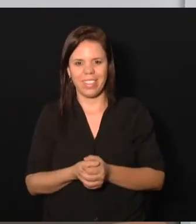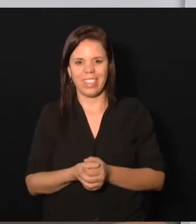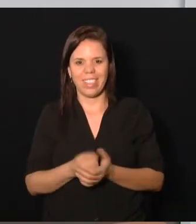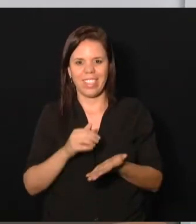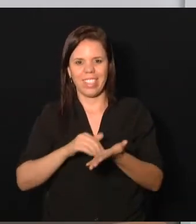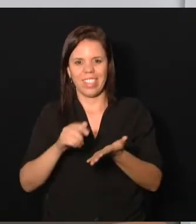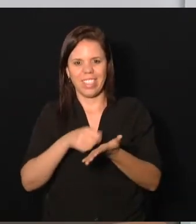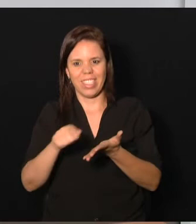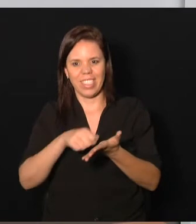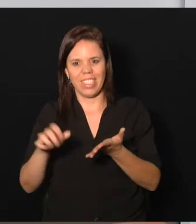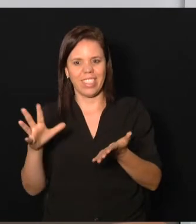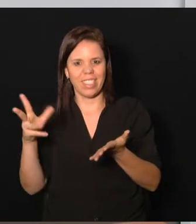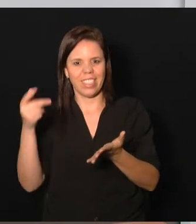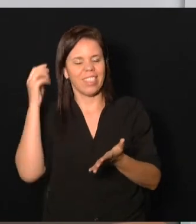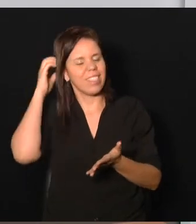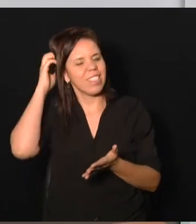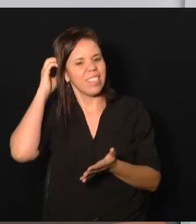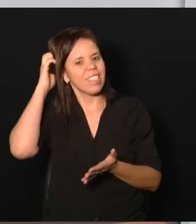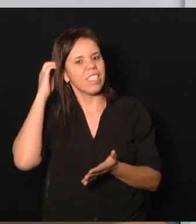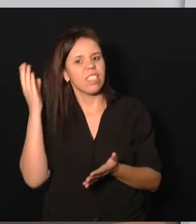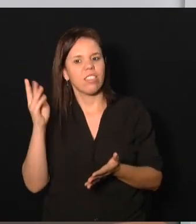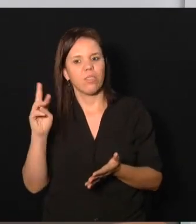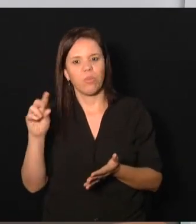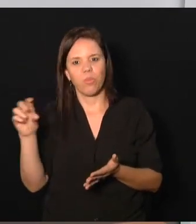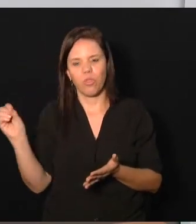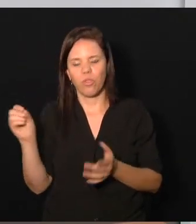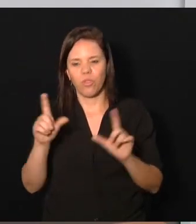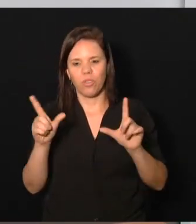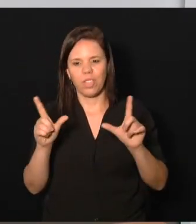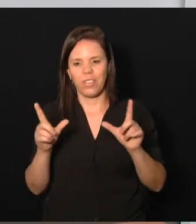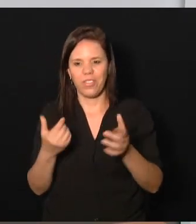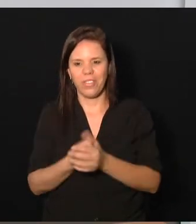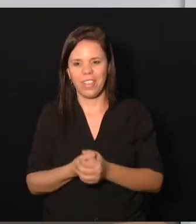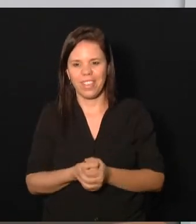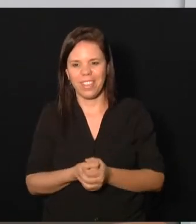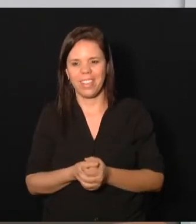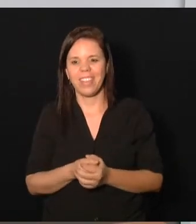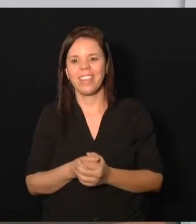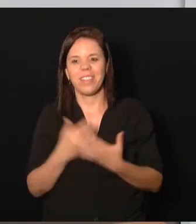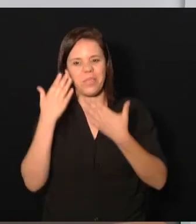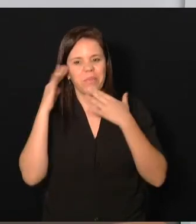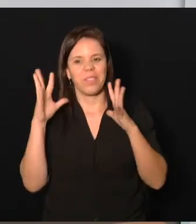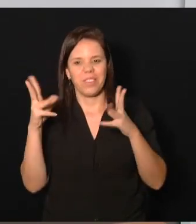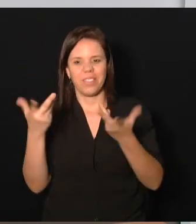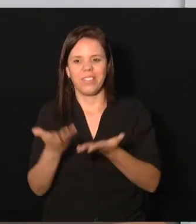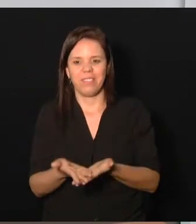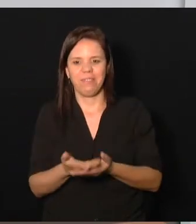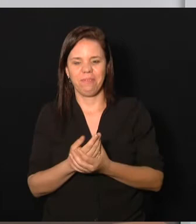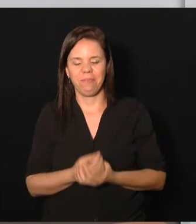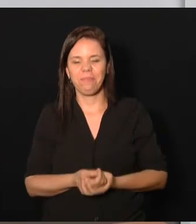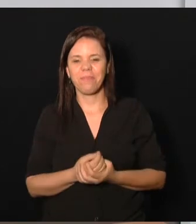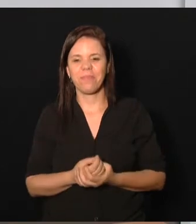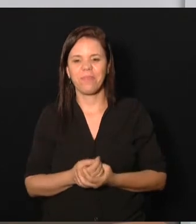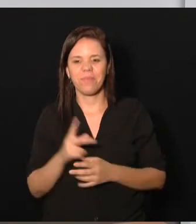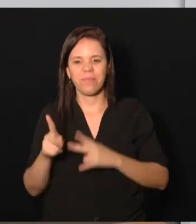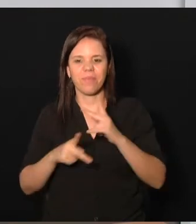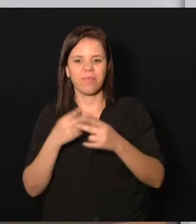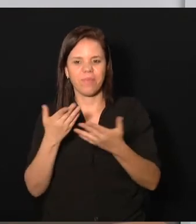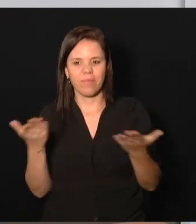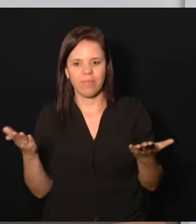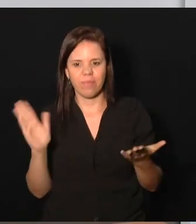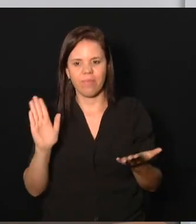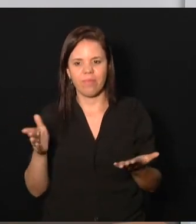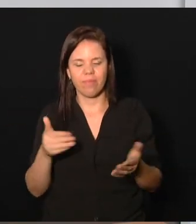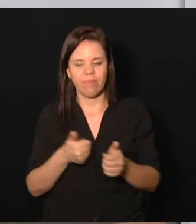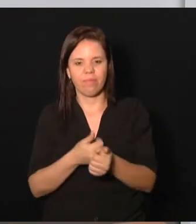prancheta anotando tudo. Bruno da TV. Muito obrigado por todos aqui. Pessoal que já está na